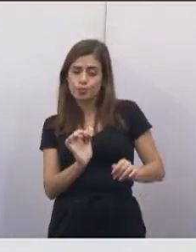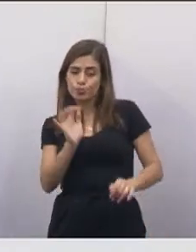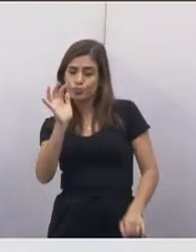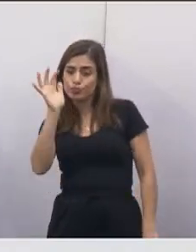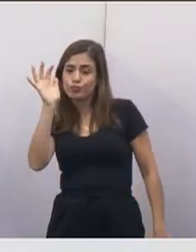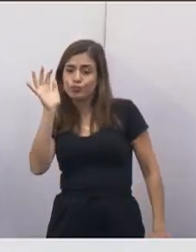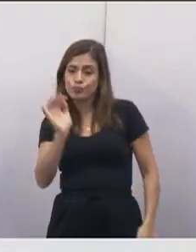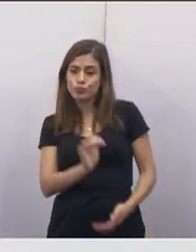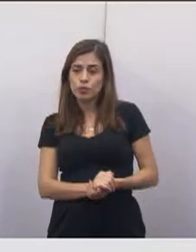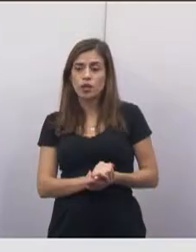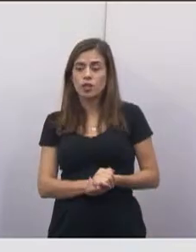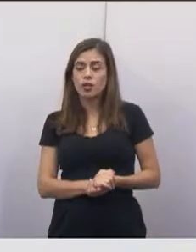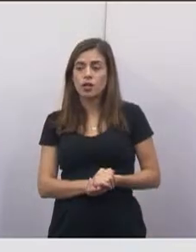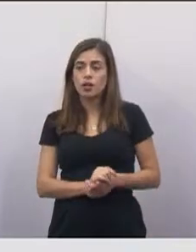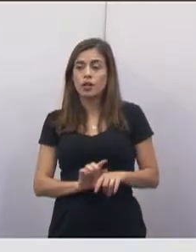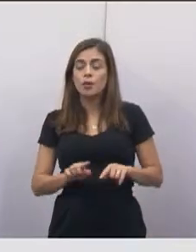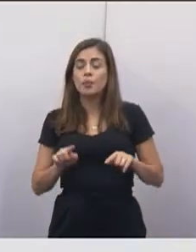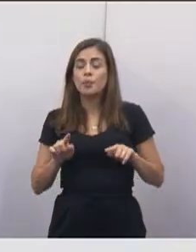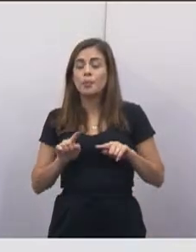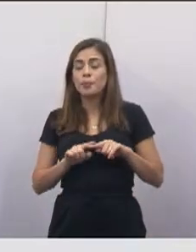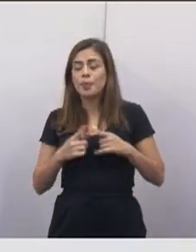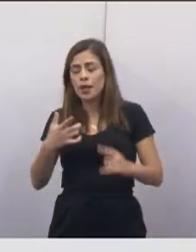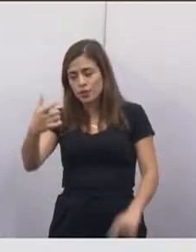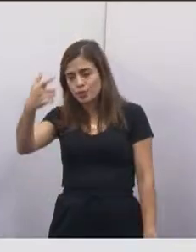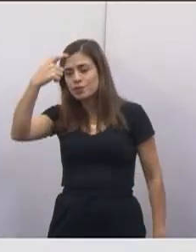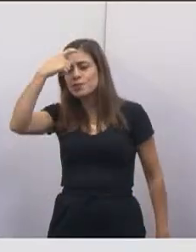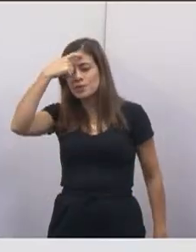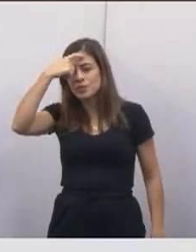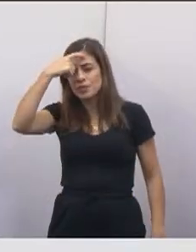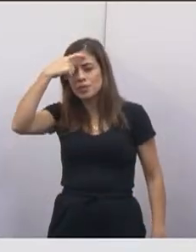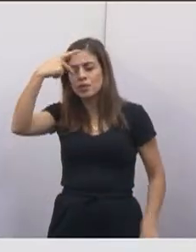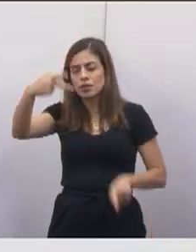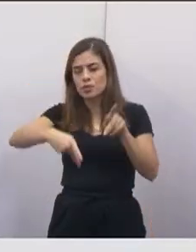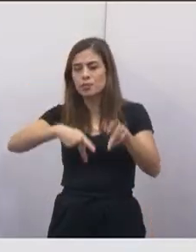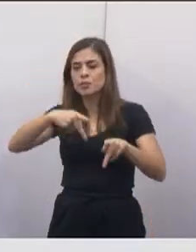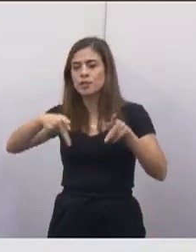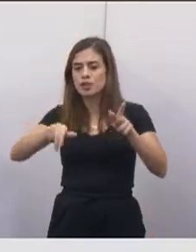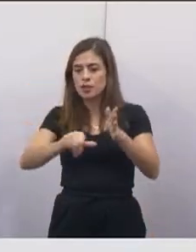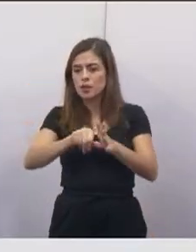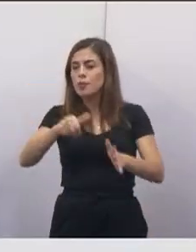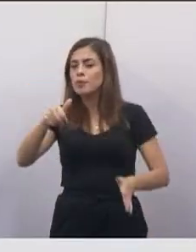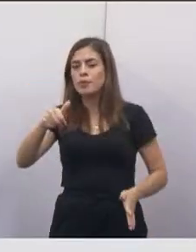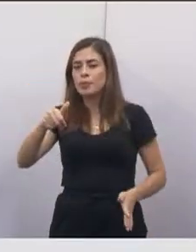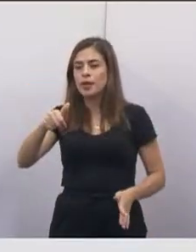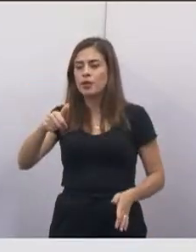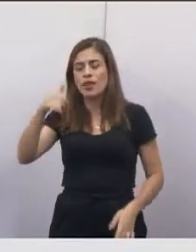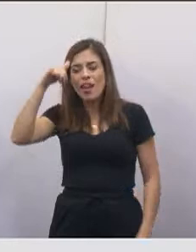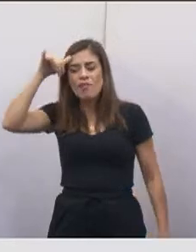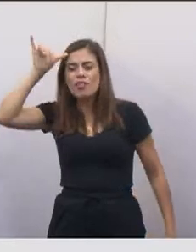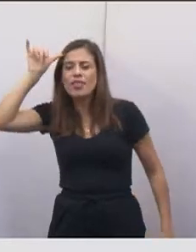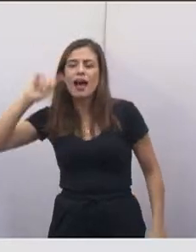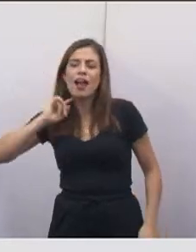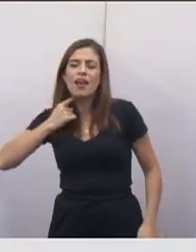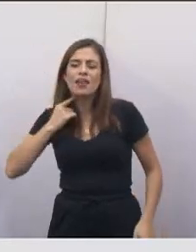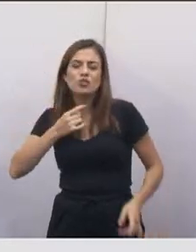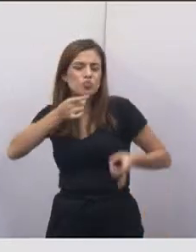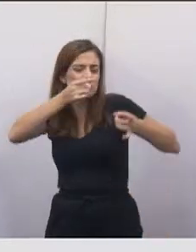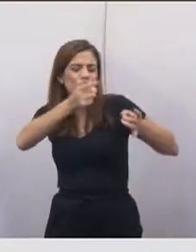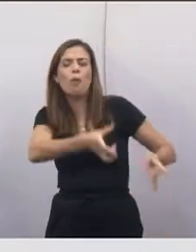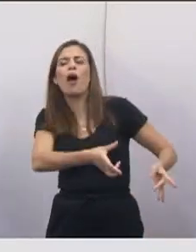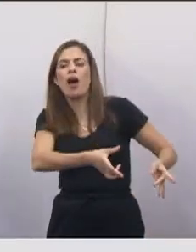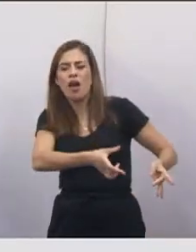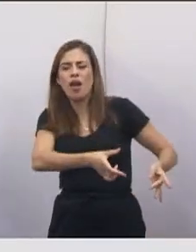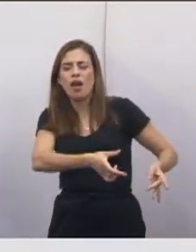não deu, mas assim, é a conscientização mesmo da população, primeiramente, para evitar jogar o lixo na rua, para que não vá até o bueiro,